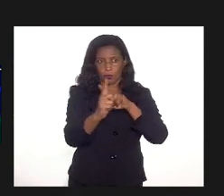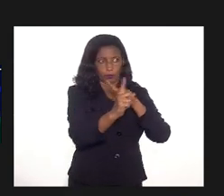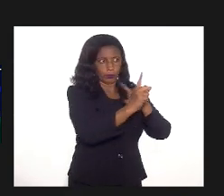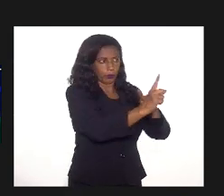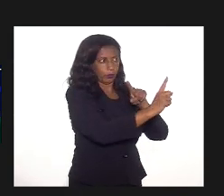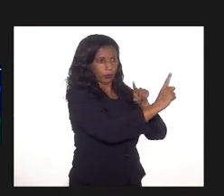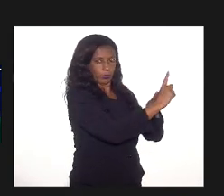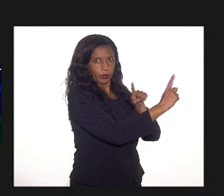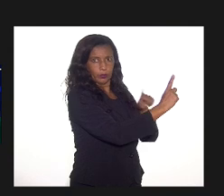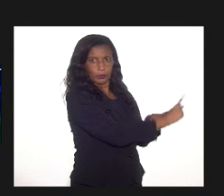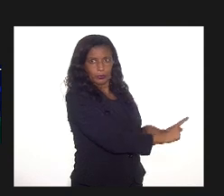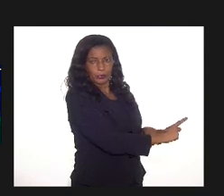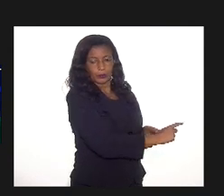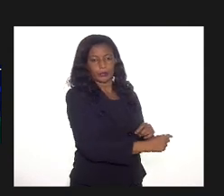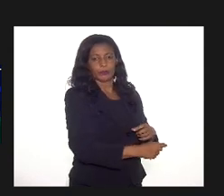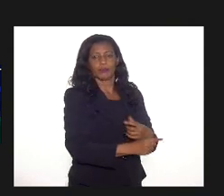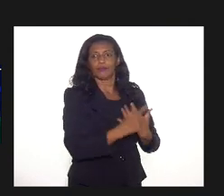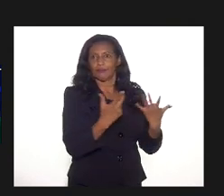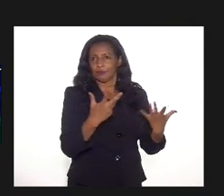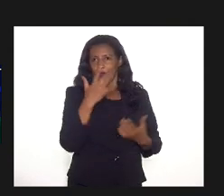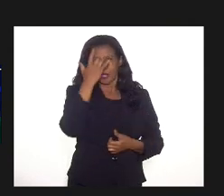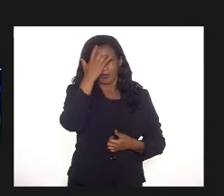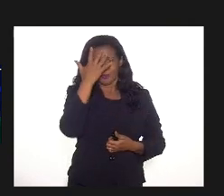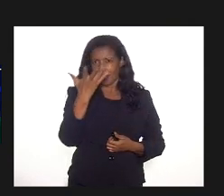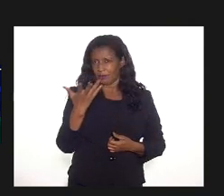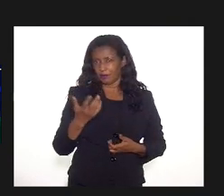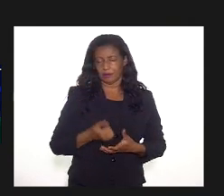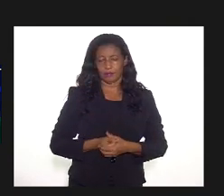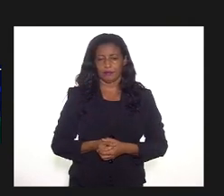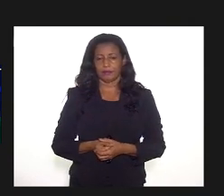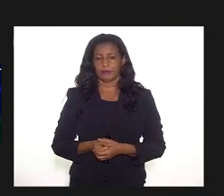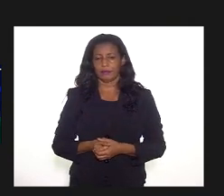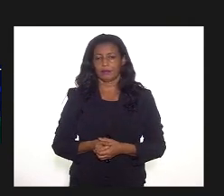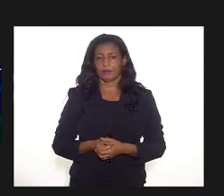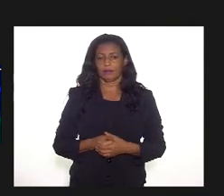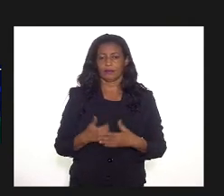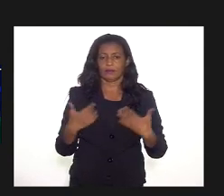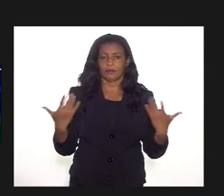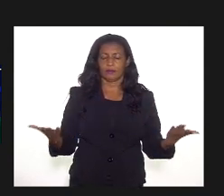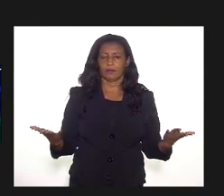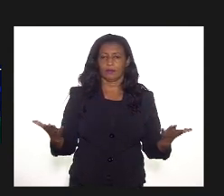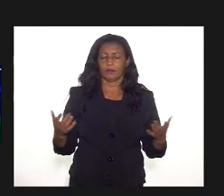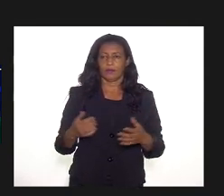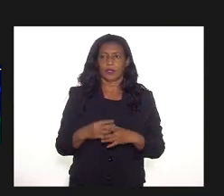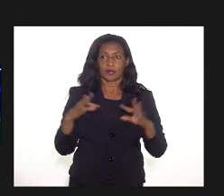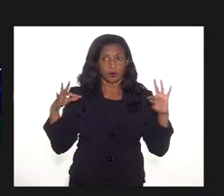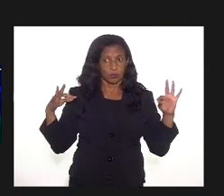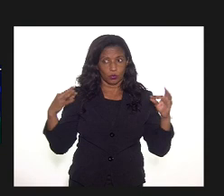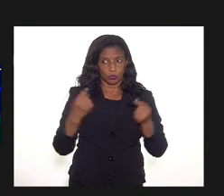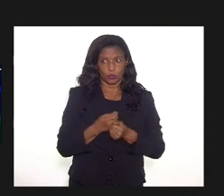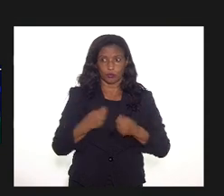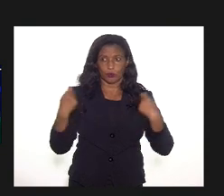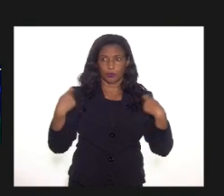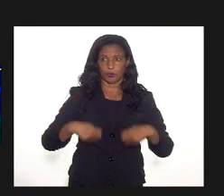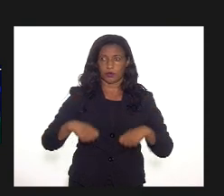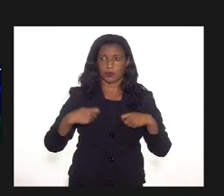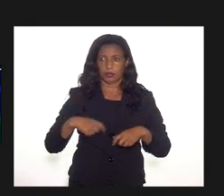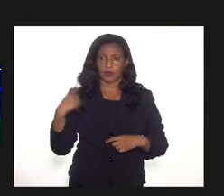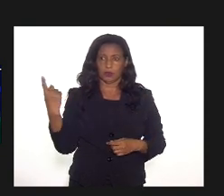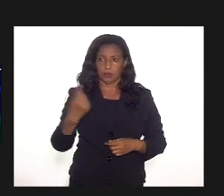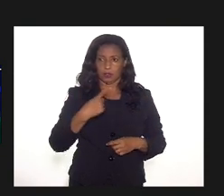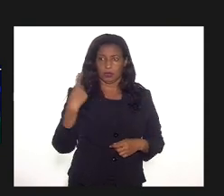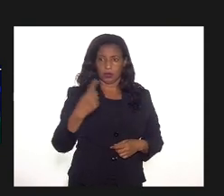Terra, ao polo oposto. Então, diante de disso tudo, é necessário que nós